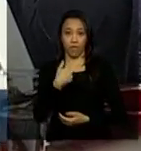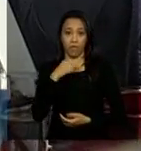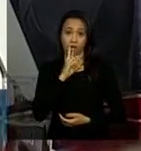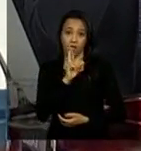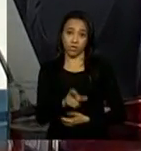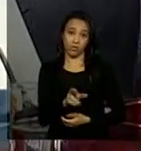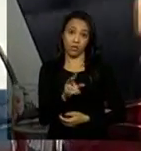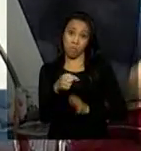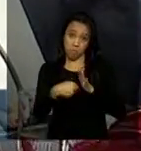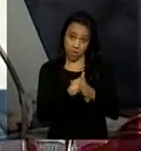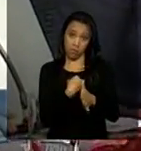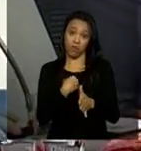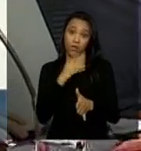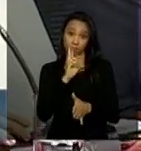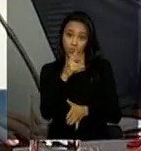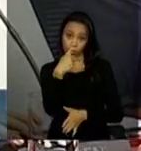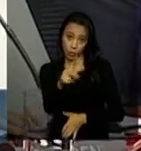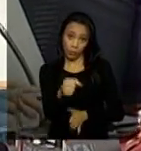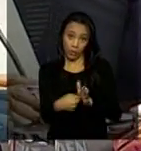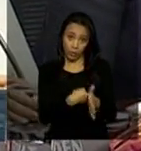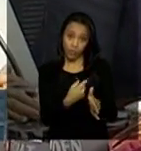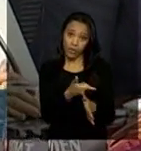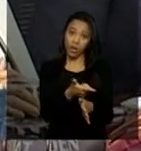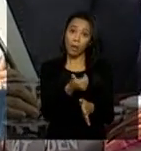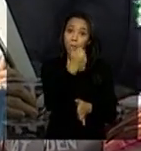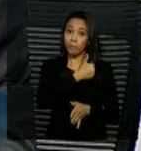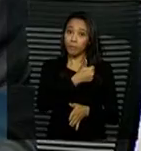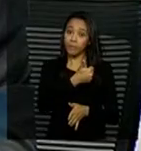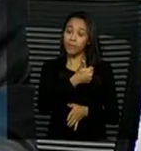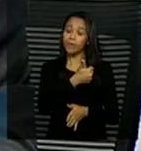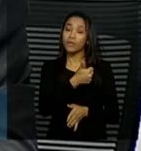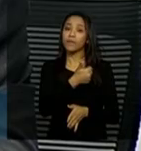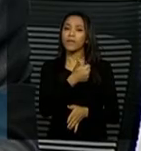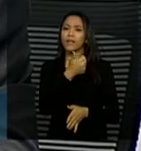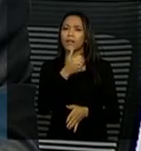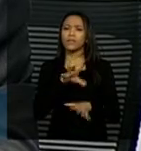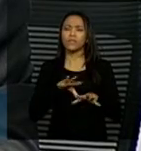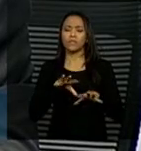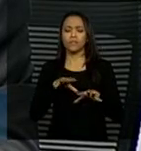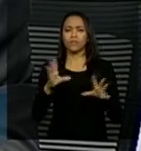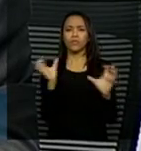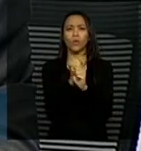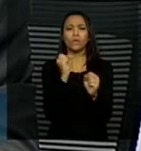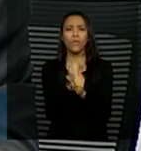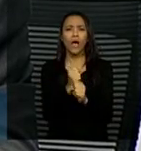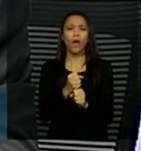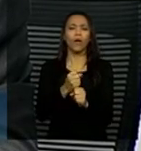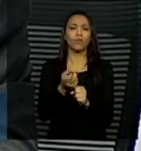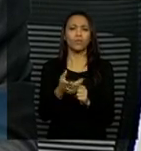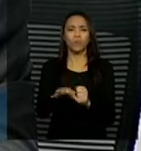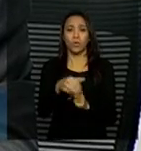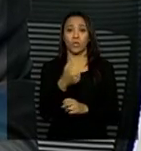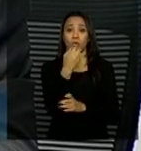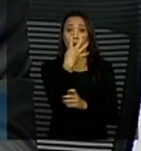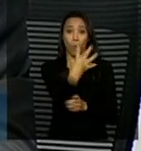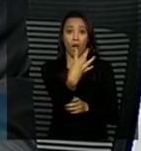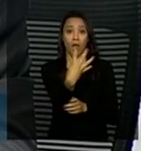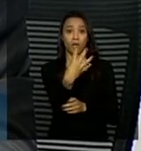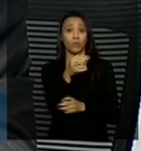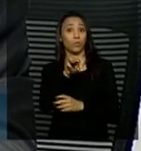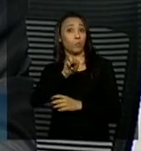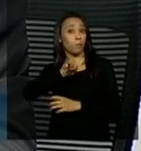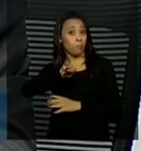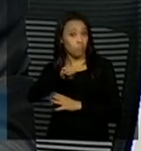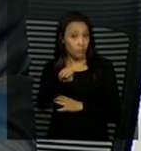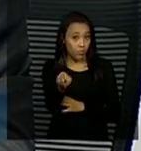que você me fez antes, não é? A anterior, a primeira, que você perguntou a área total de floresta na Amazônia, em torno de 4 milhões de